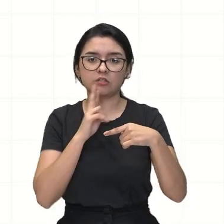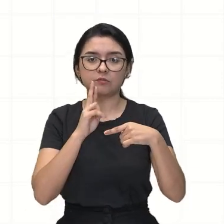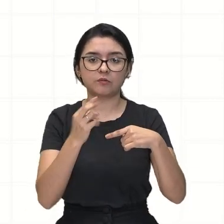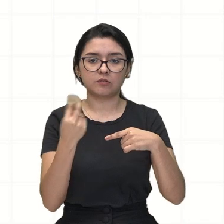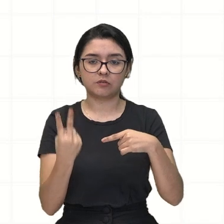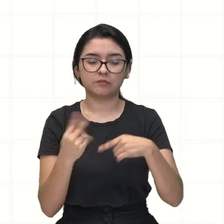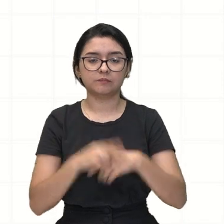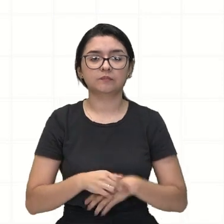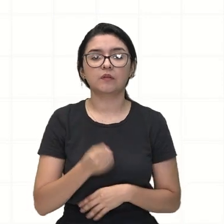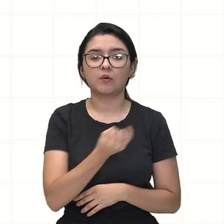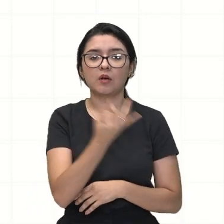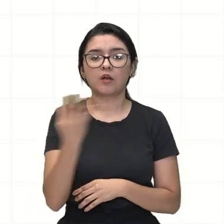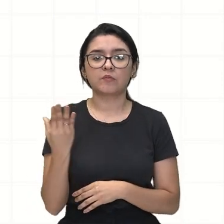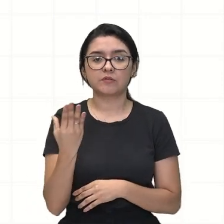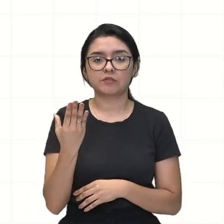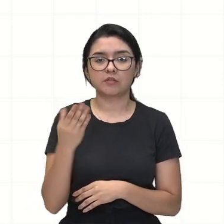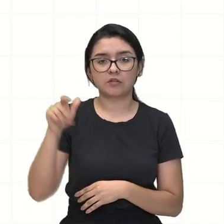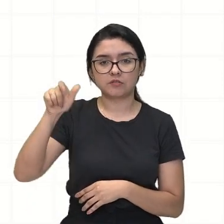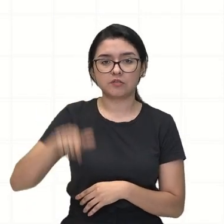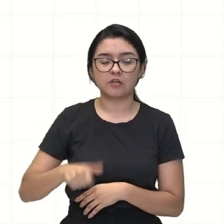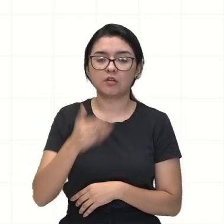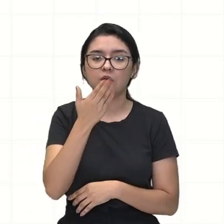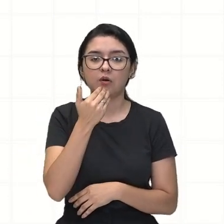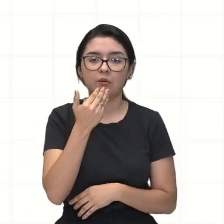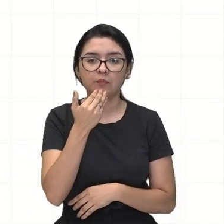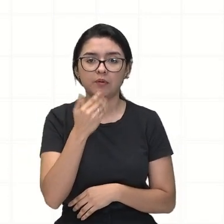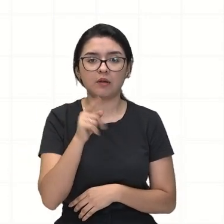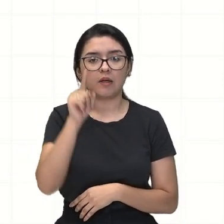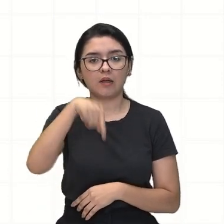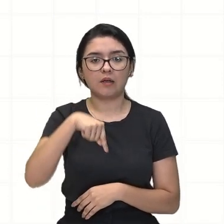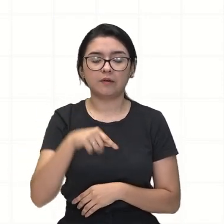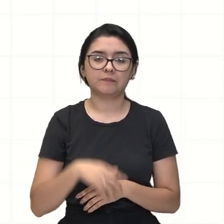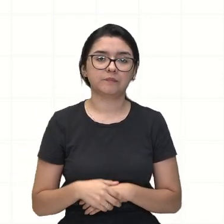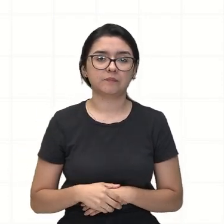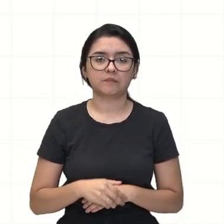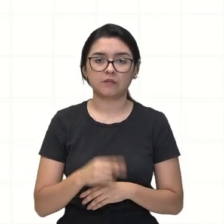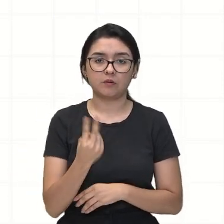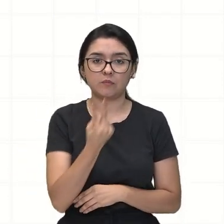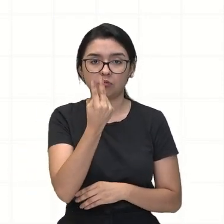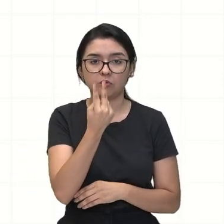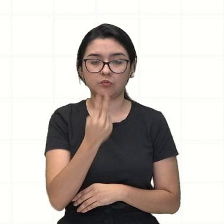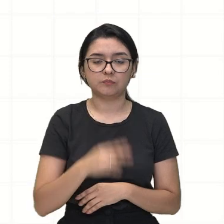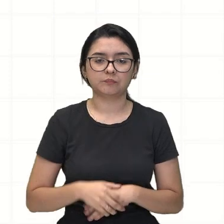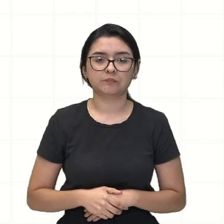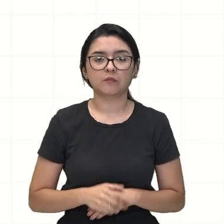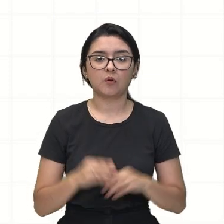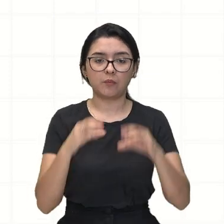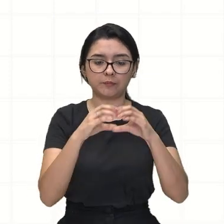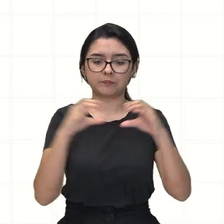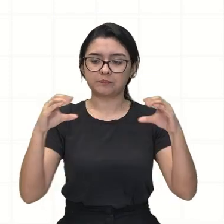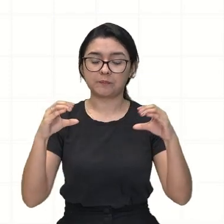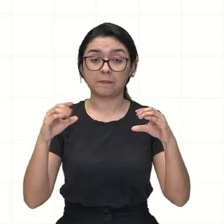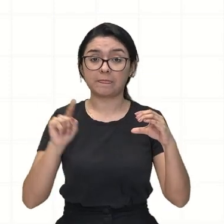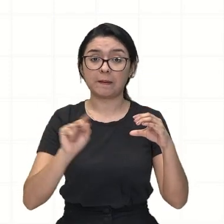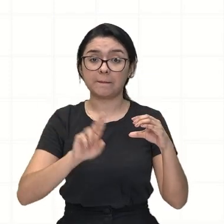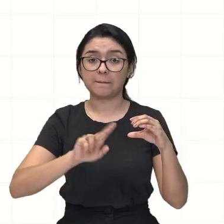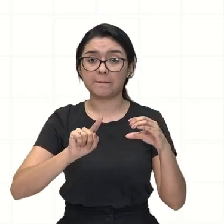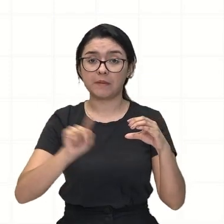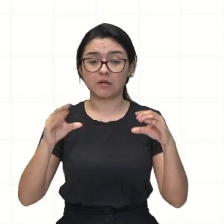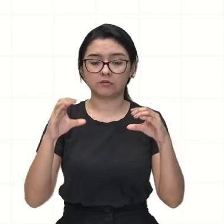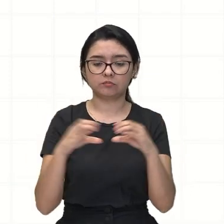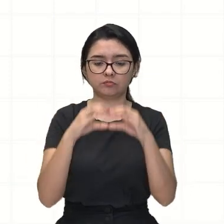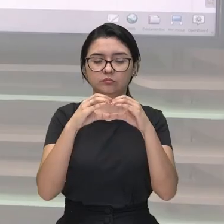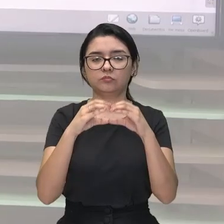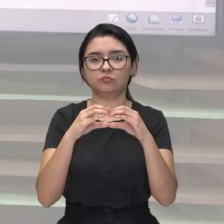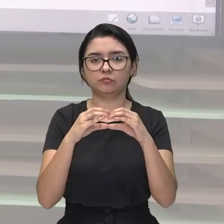de sanduíche aí que o cliente comeu, na verdade, ele comeu 4 partes, mas na verdade ele comeu no